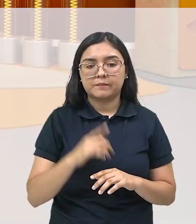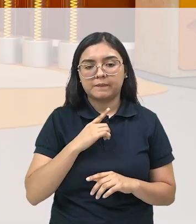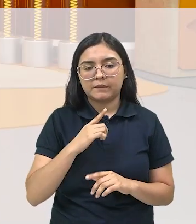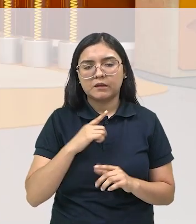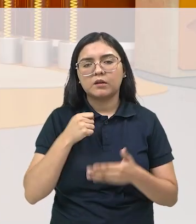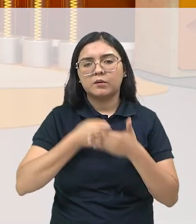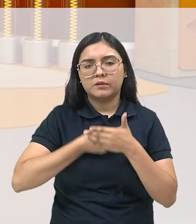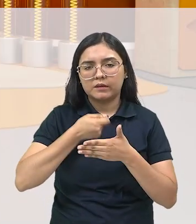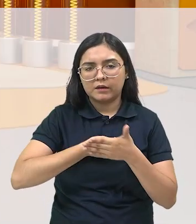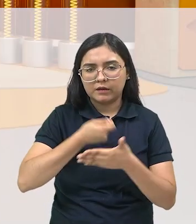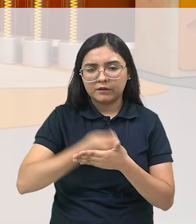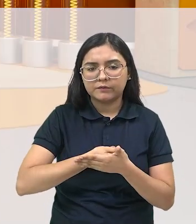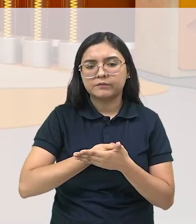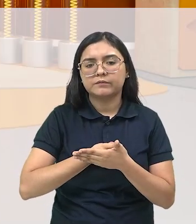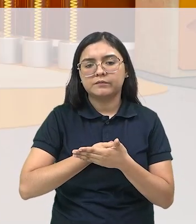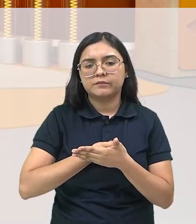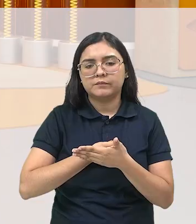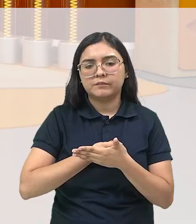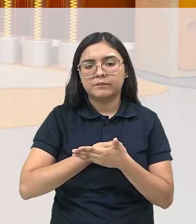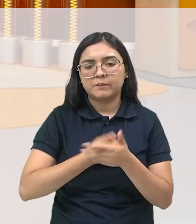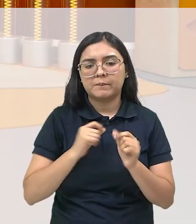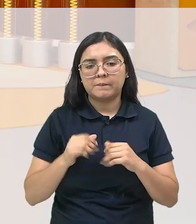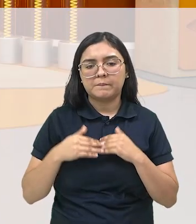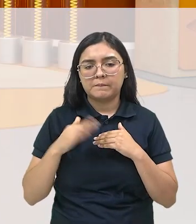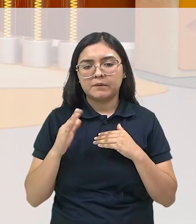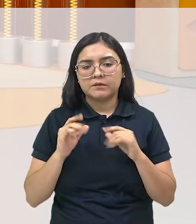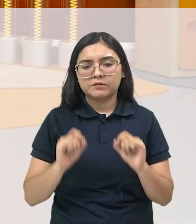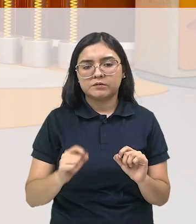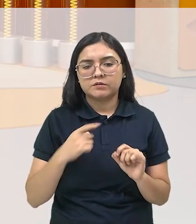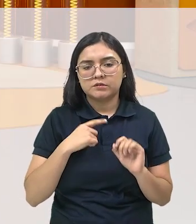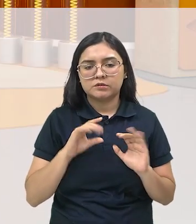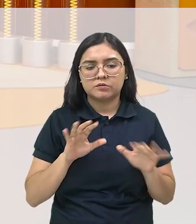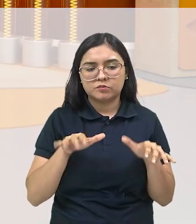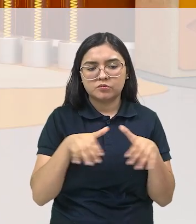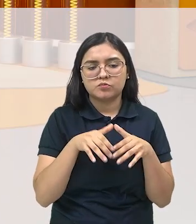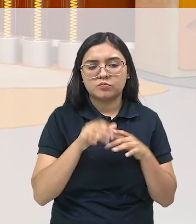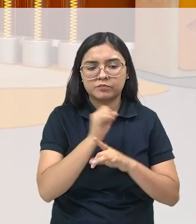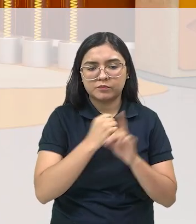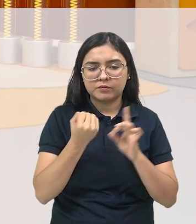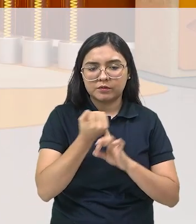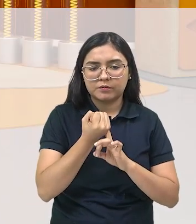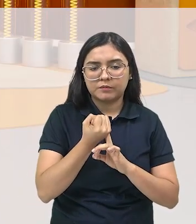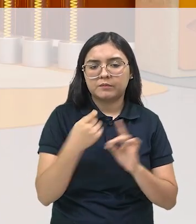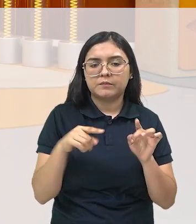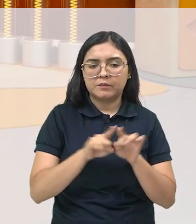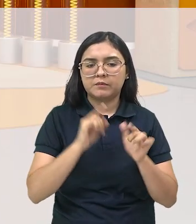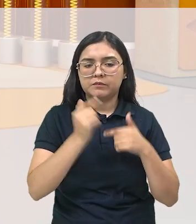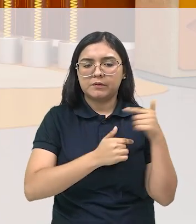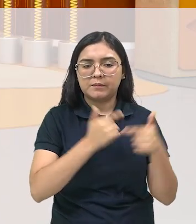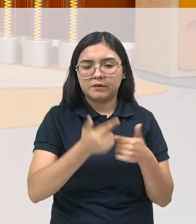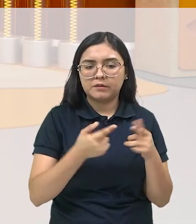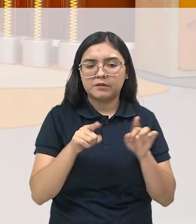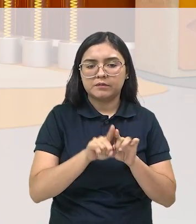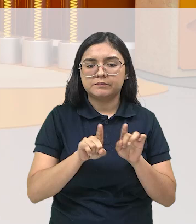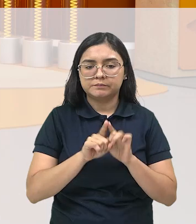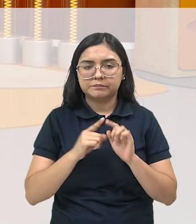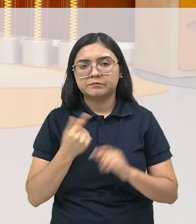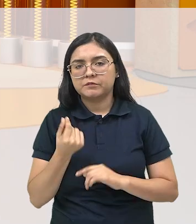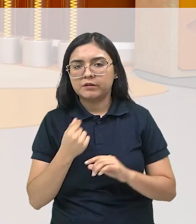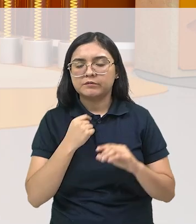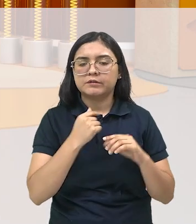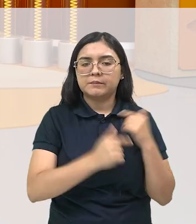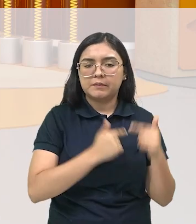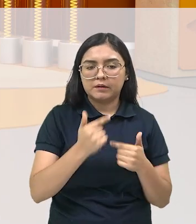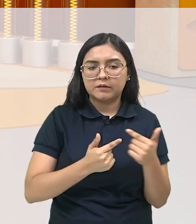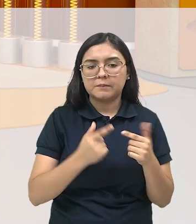que lutavam, né, pela questão mais dentro da questão das classes sociais, da questão do trabalho, capital-trabalho, né, que